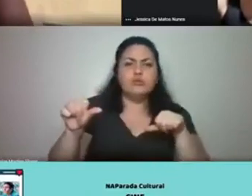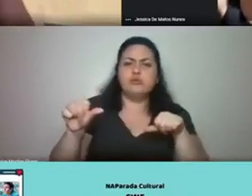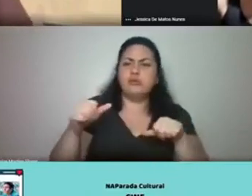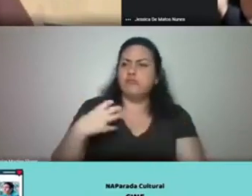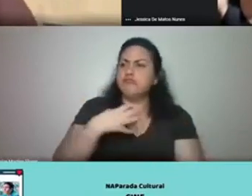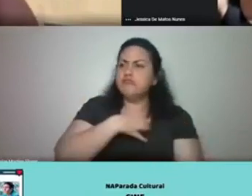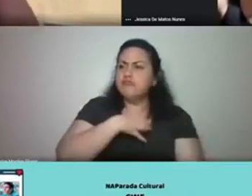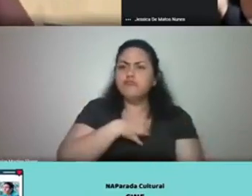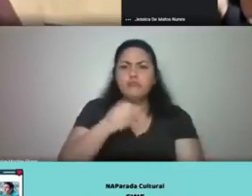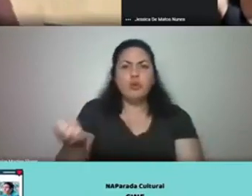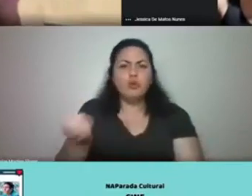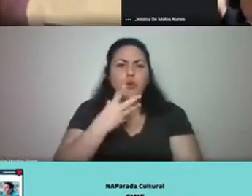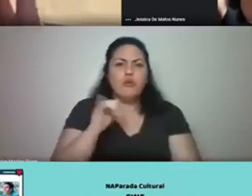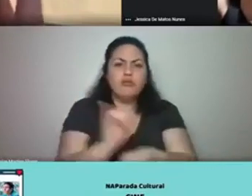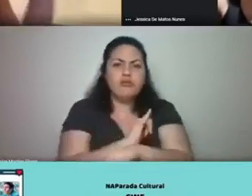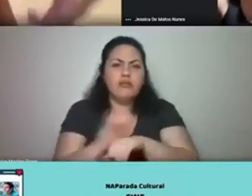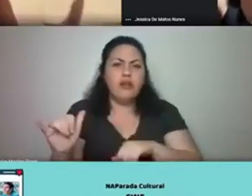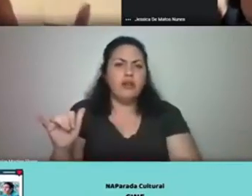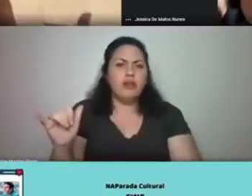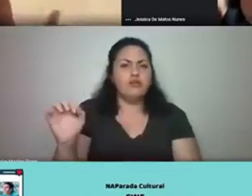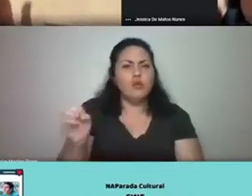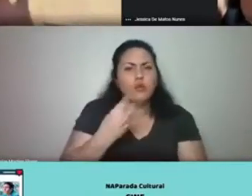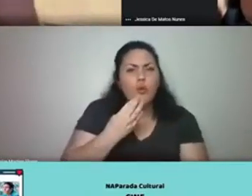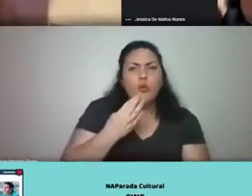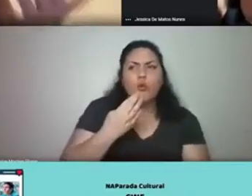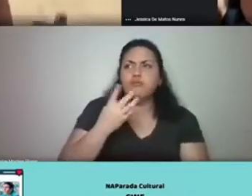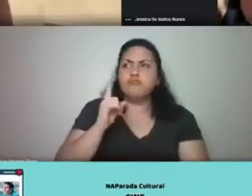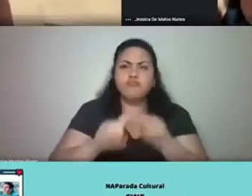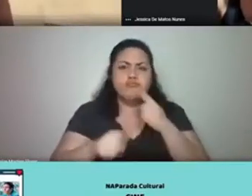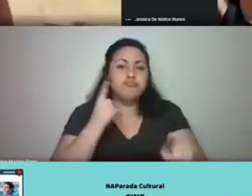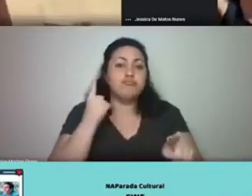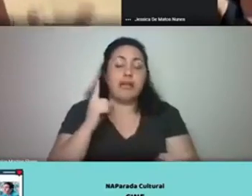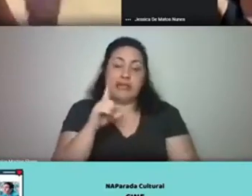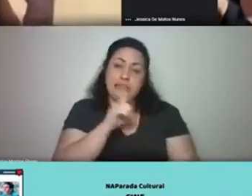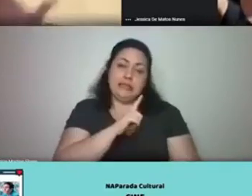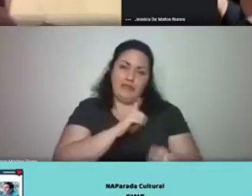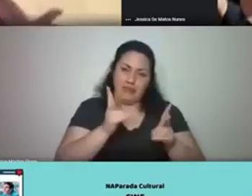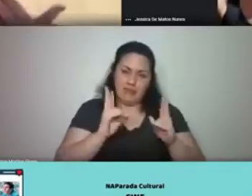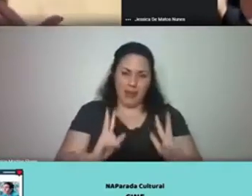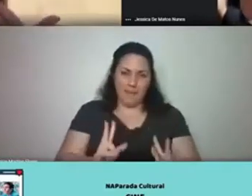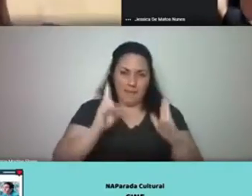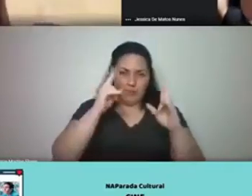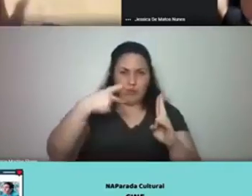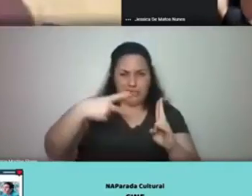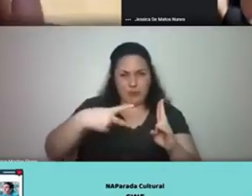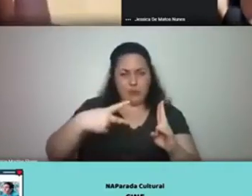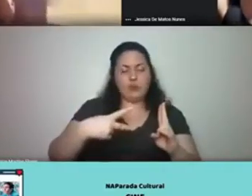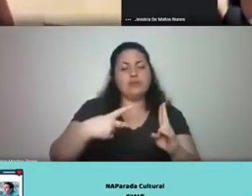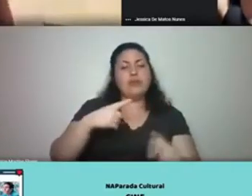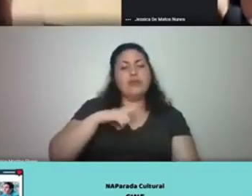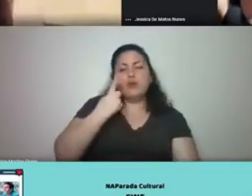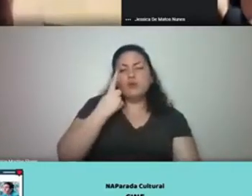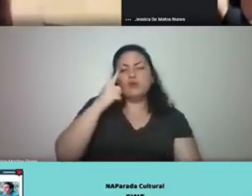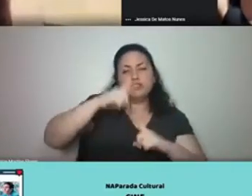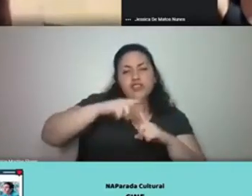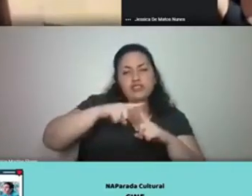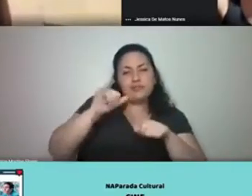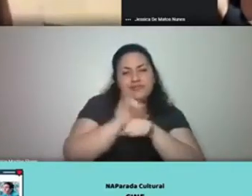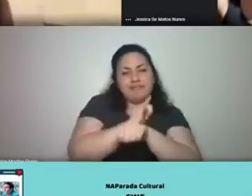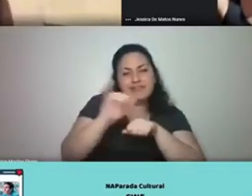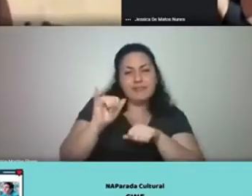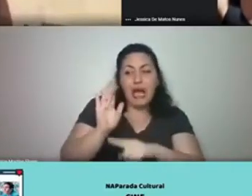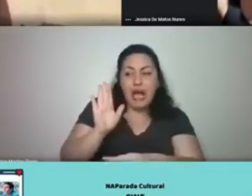né? E numa parte desse episódio, ele utiliza uma dessas técnicas para poder ajudar uma outra